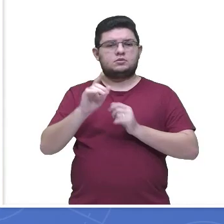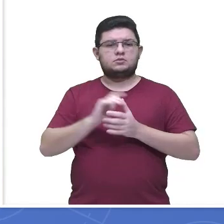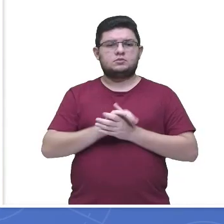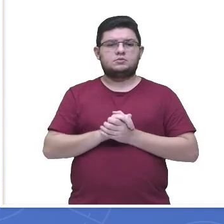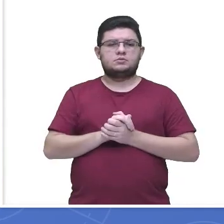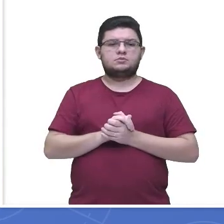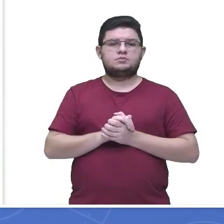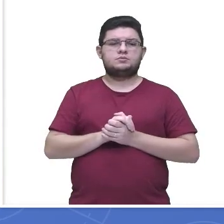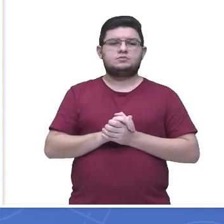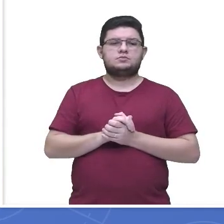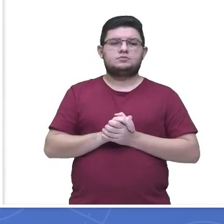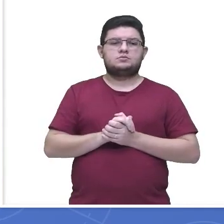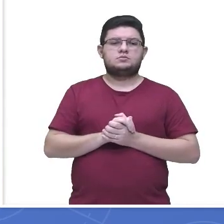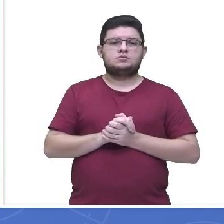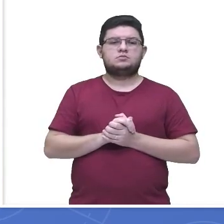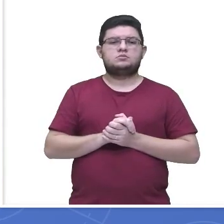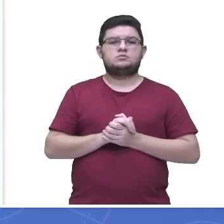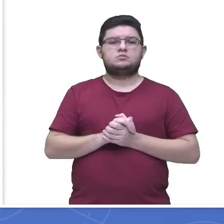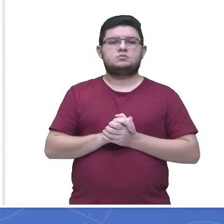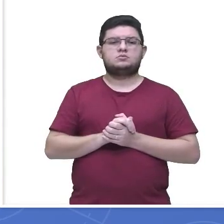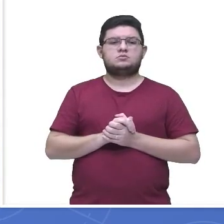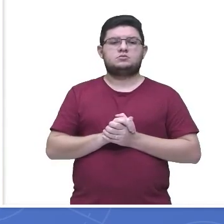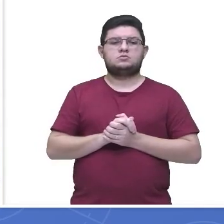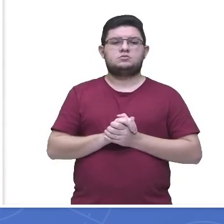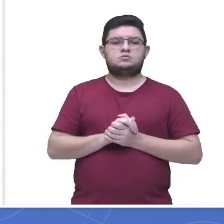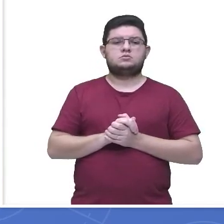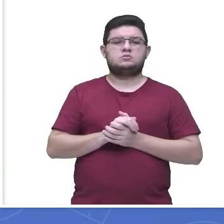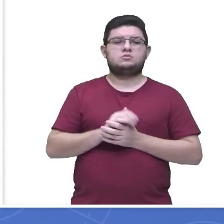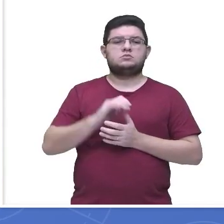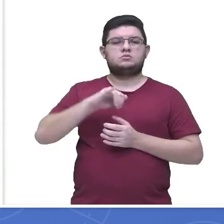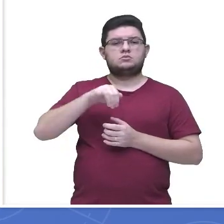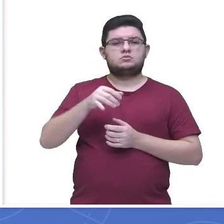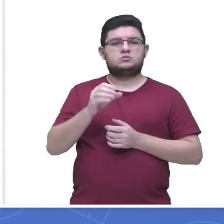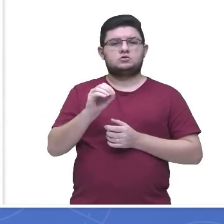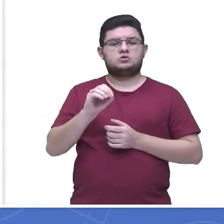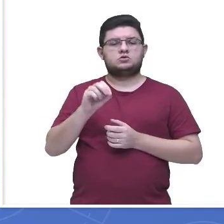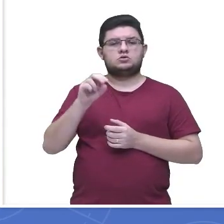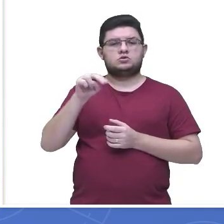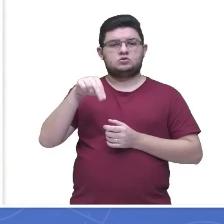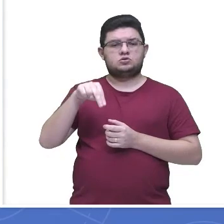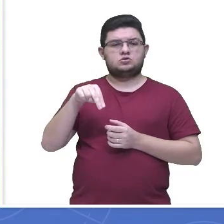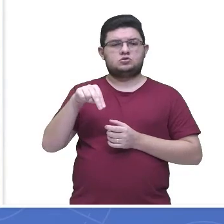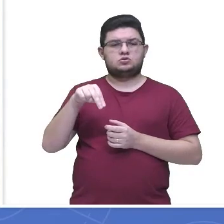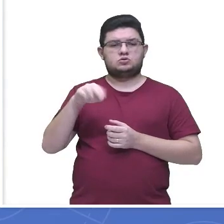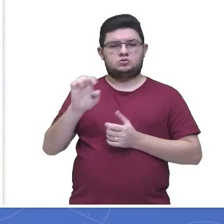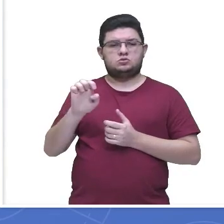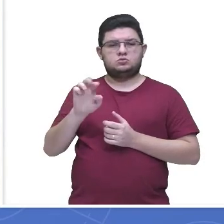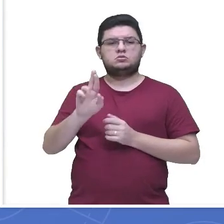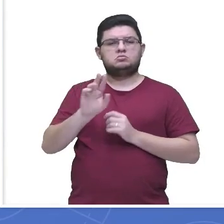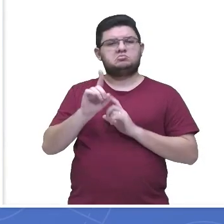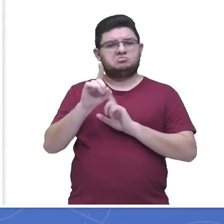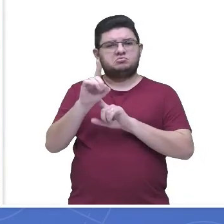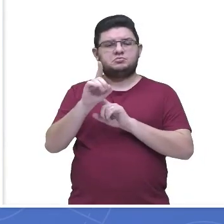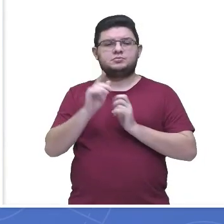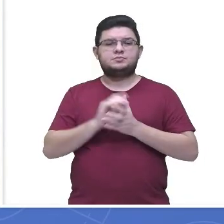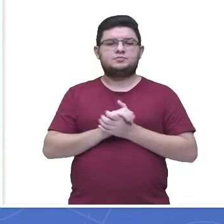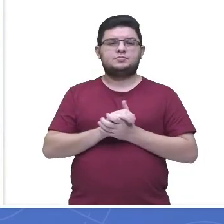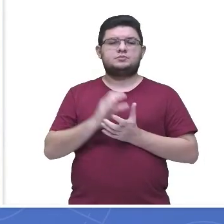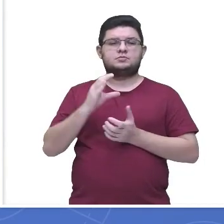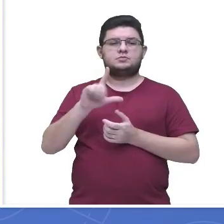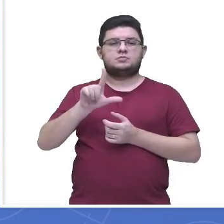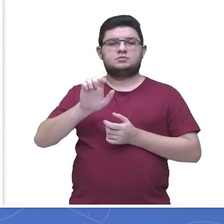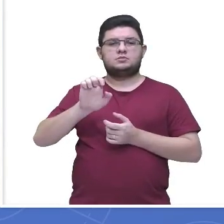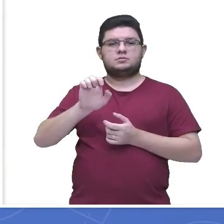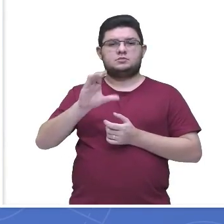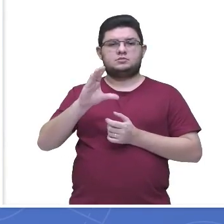Dione, ou a Dione, respondeu letra B, né? Eu acho que é o Dione. O Carlos Vinícius, letra B também. A Cleciane respondeu